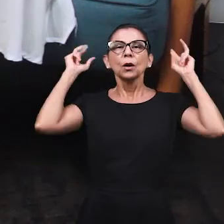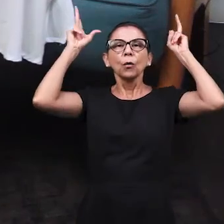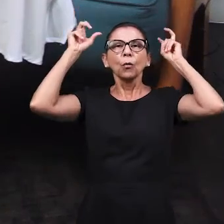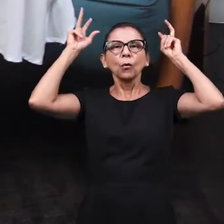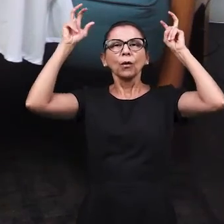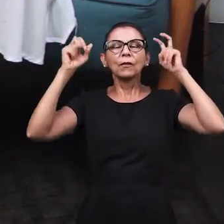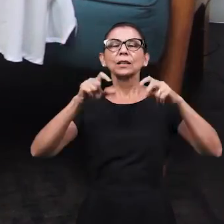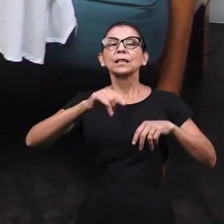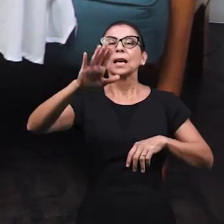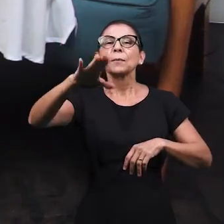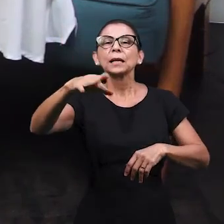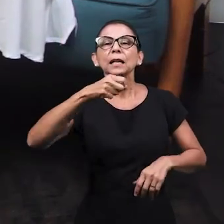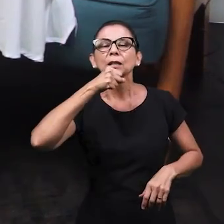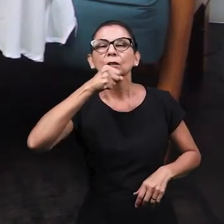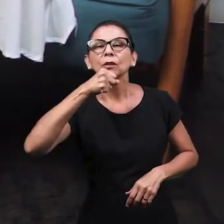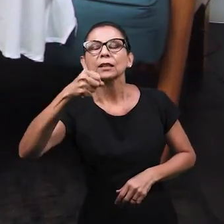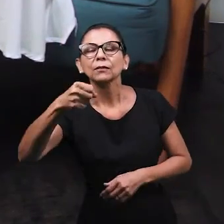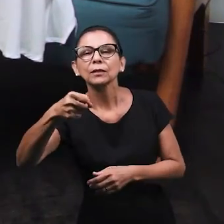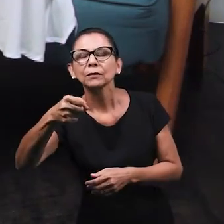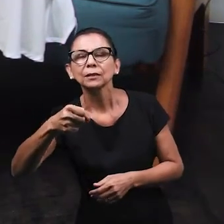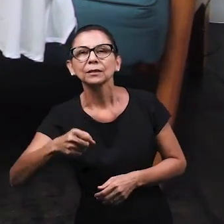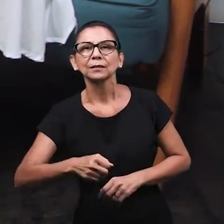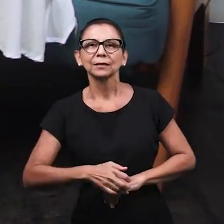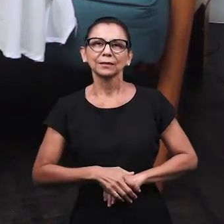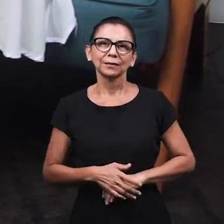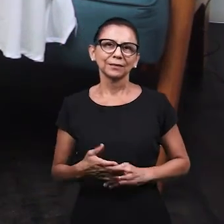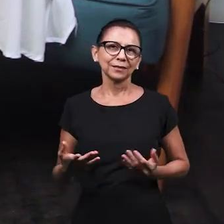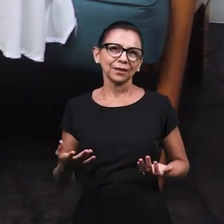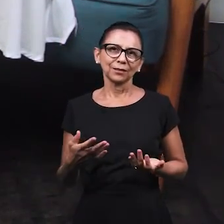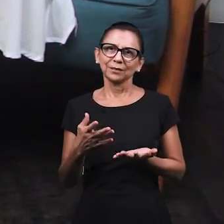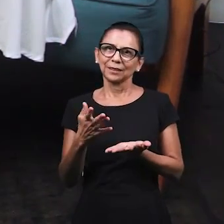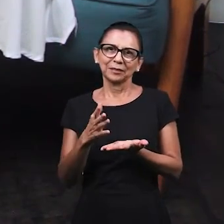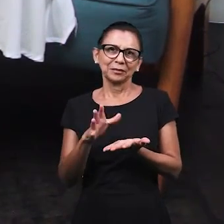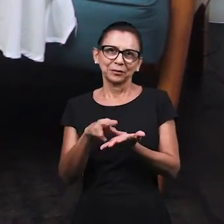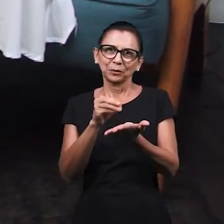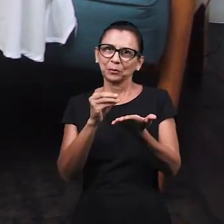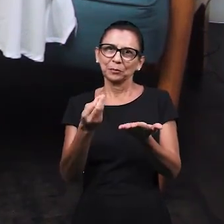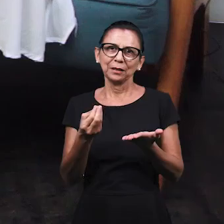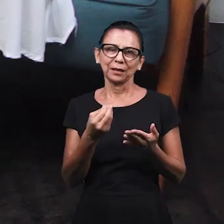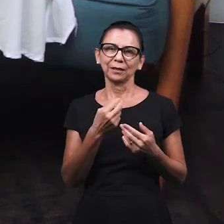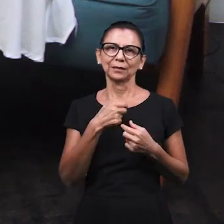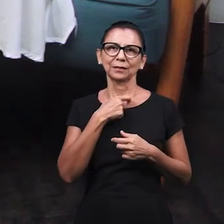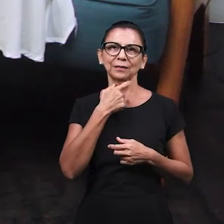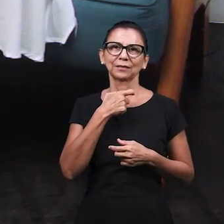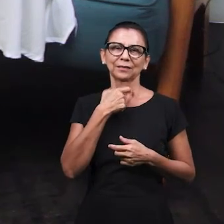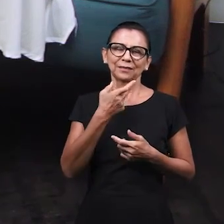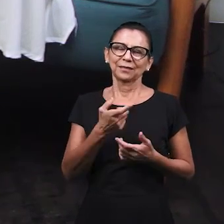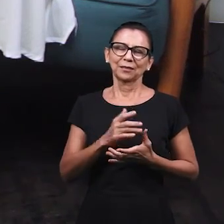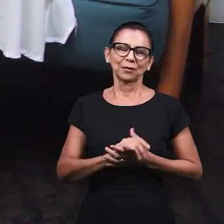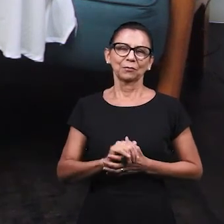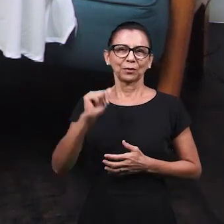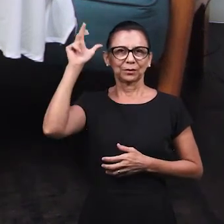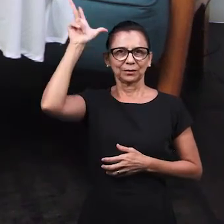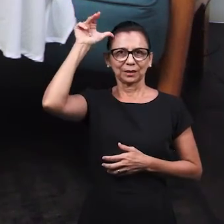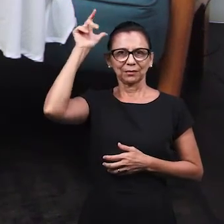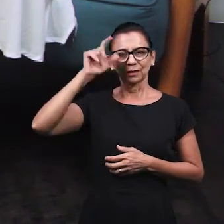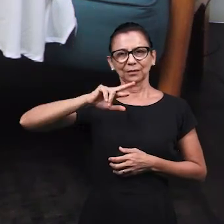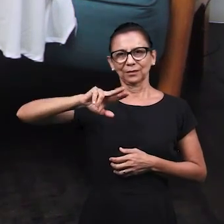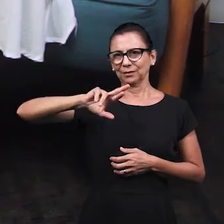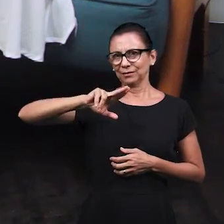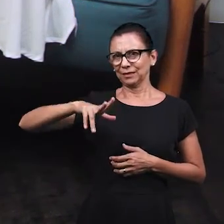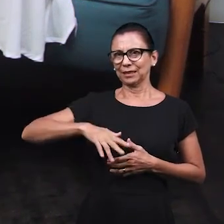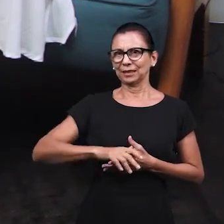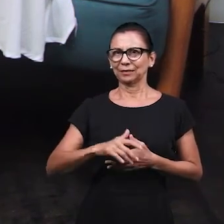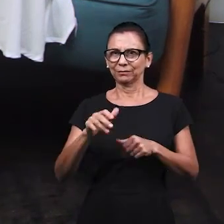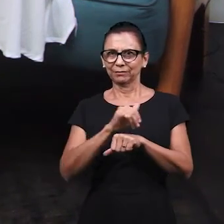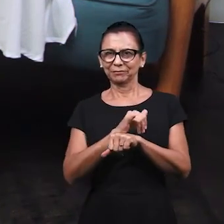gravando, né? Isso aí tem os efeitos já preparados para isso aí, que a gente lança a mão para esse tipo de